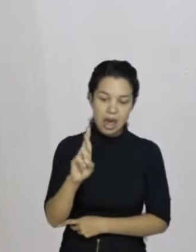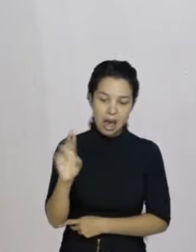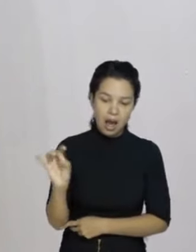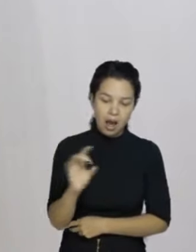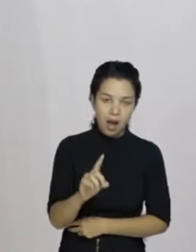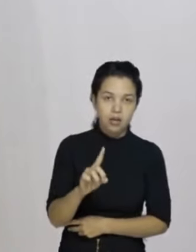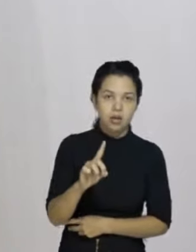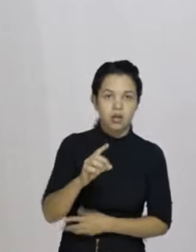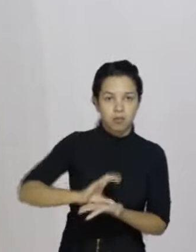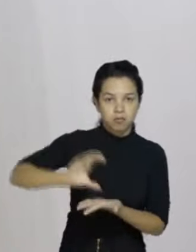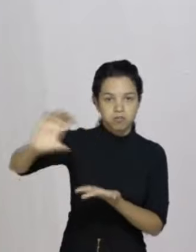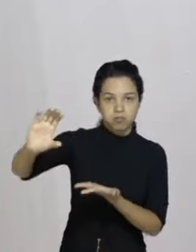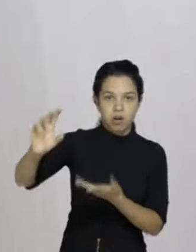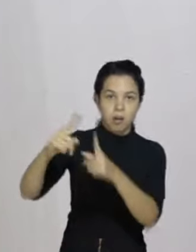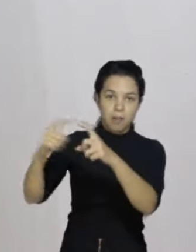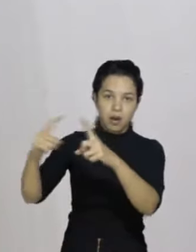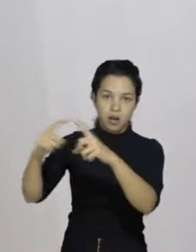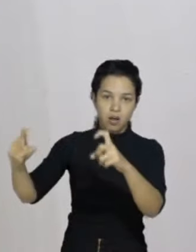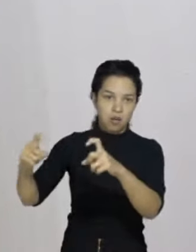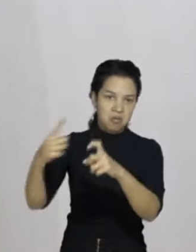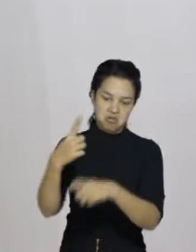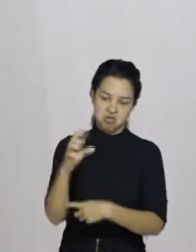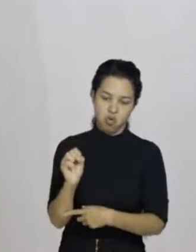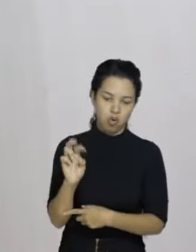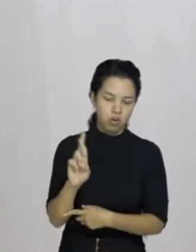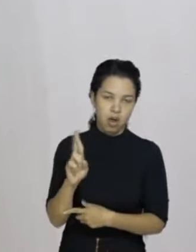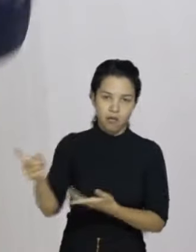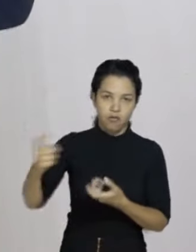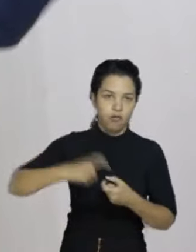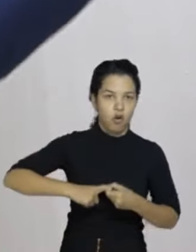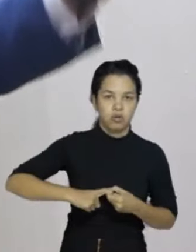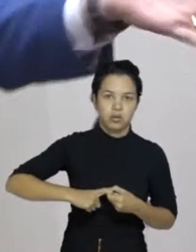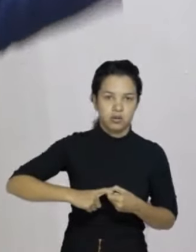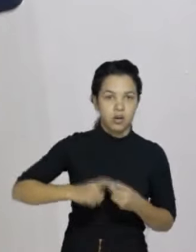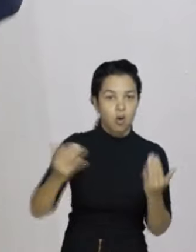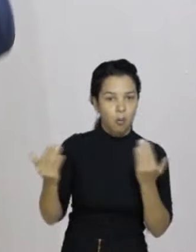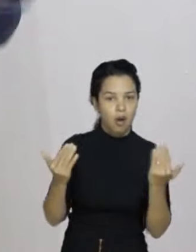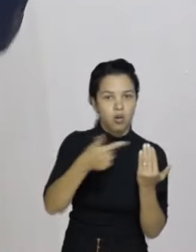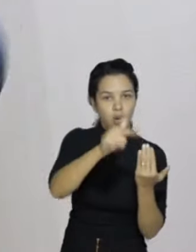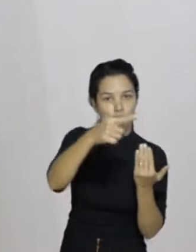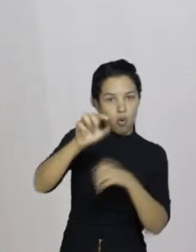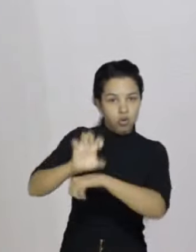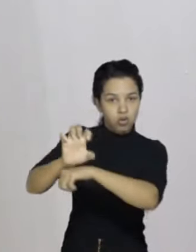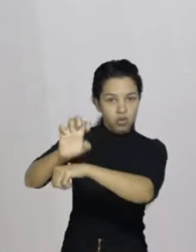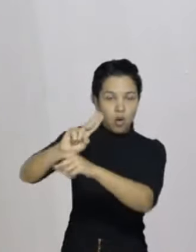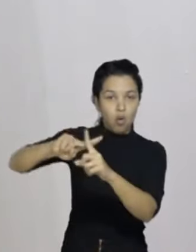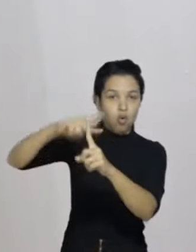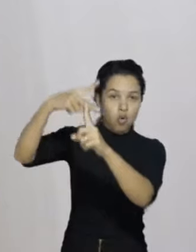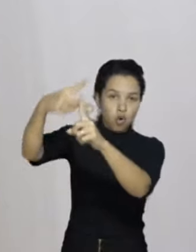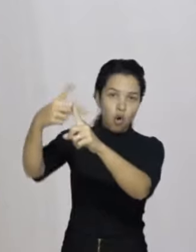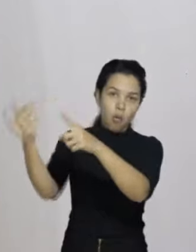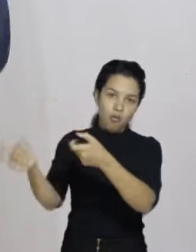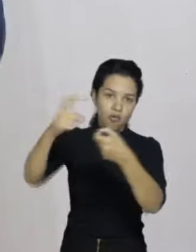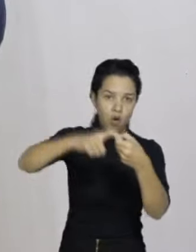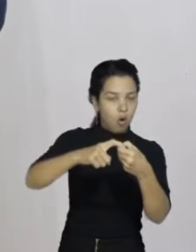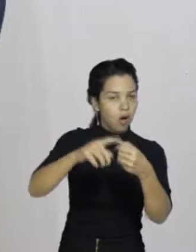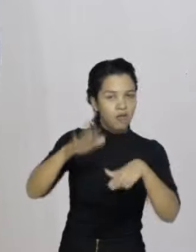Brasília no máximo 18 volta em comparação com outros estados que recebe o dobro do que viu Ou até mais